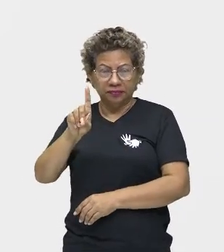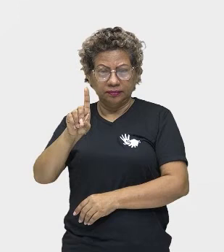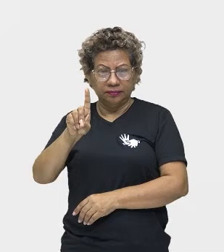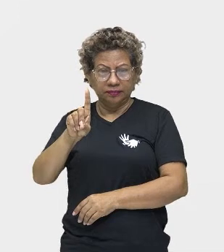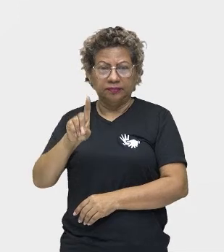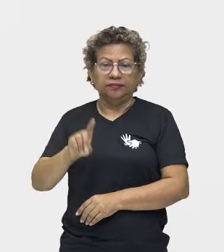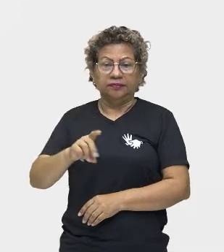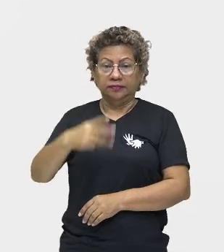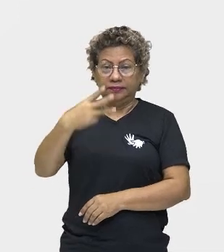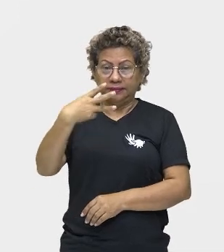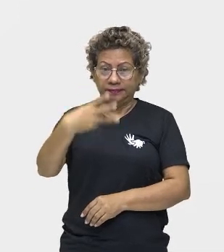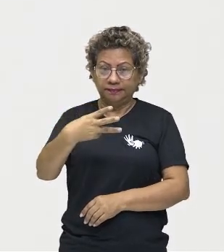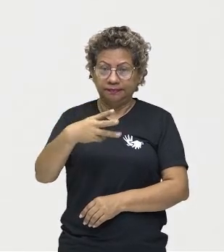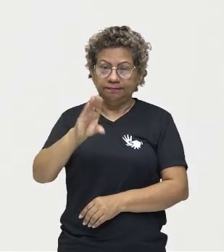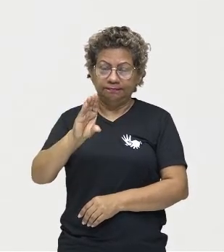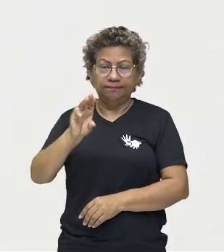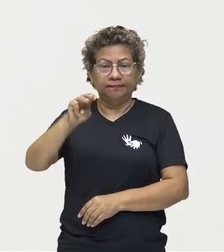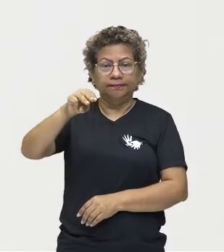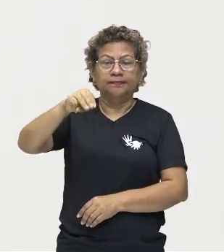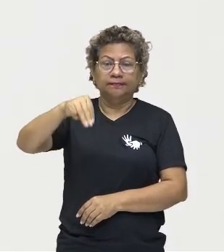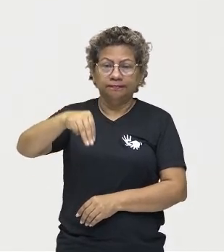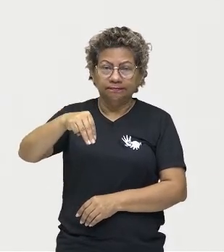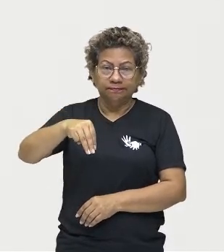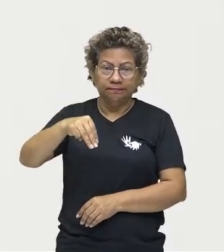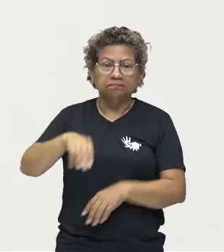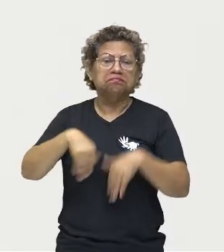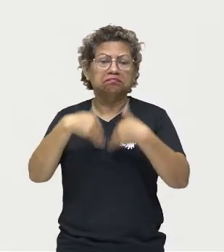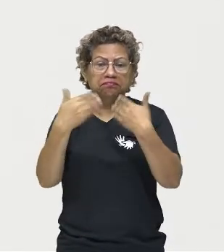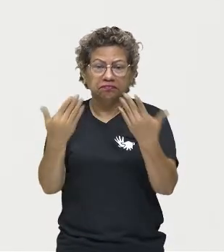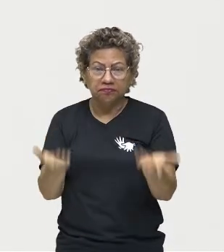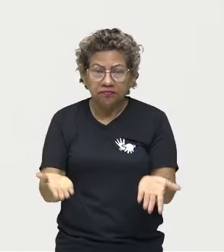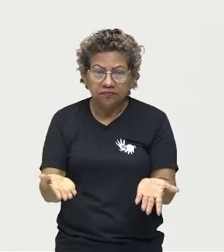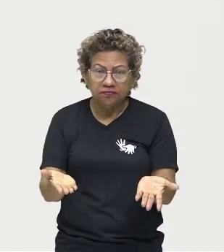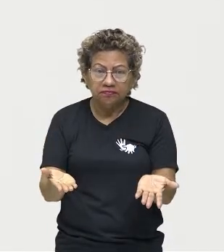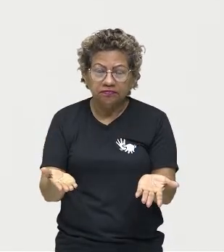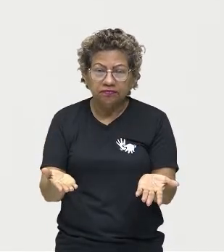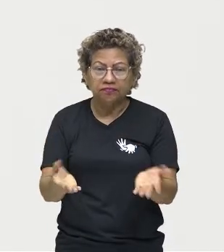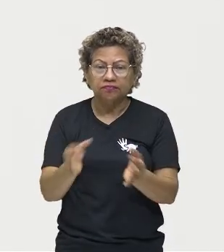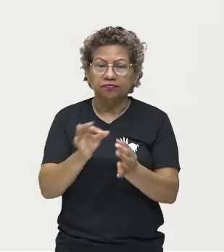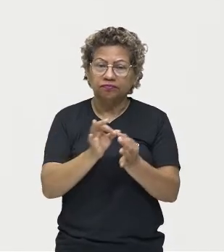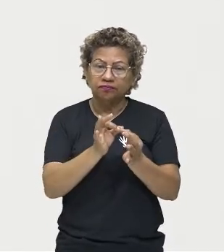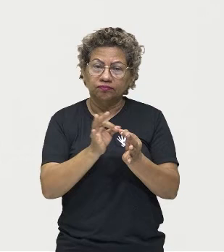Tá? Estão querendo saber quanto vale essa medida aqui.